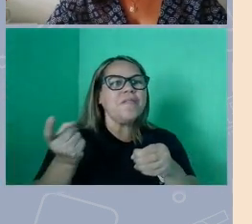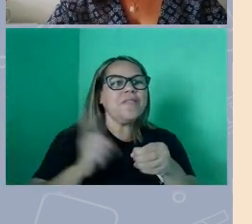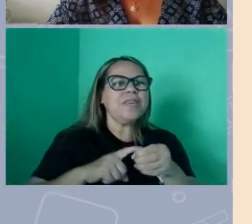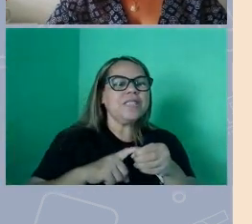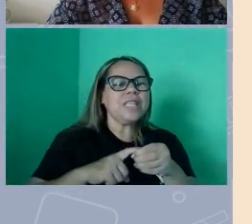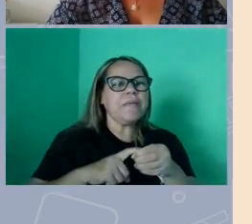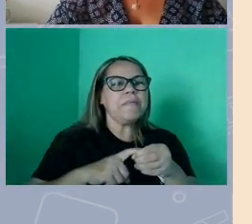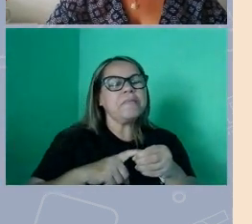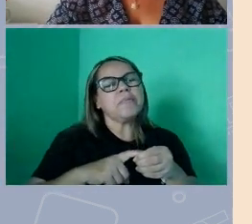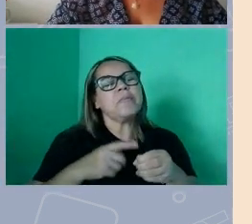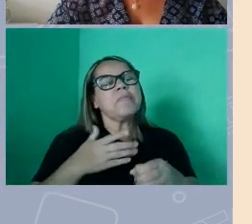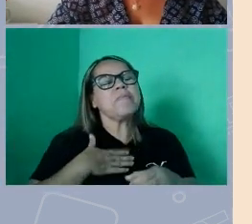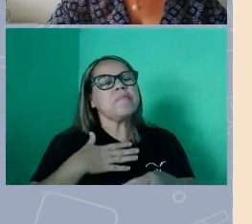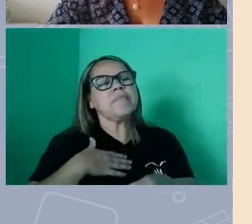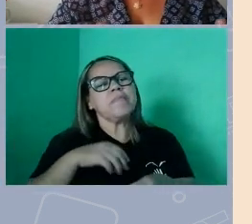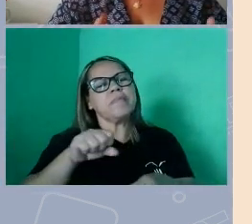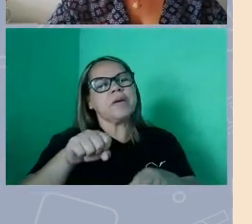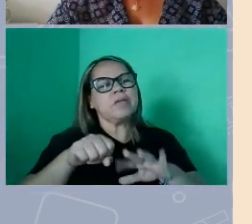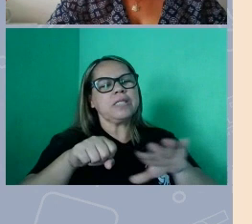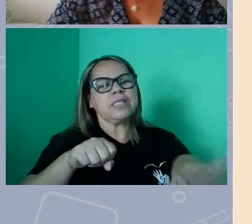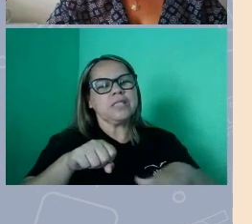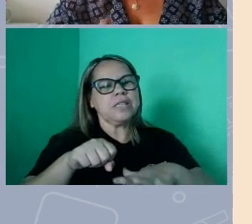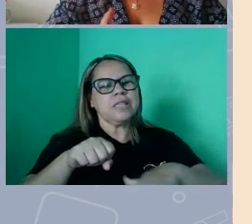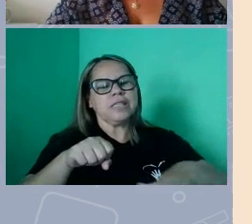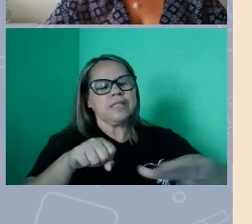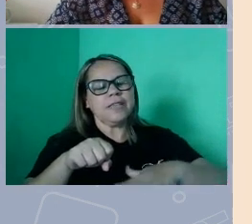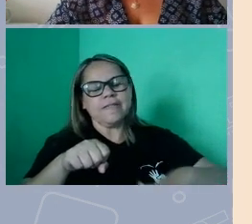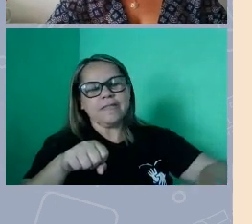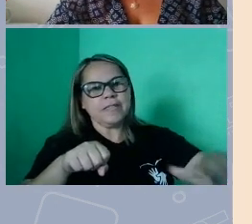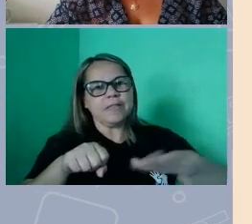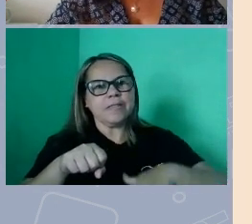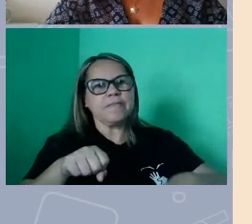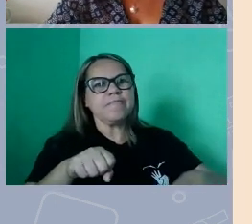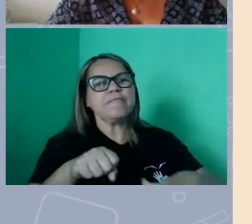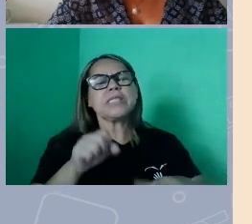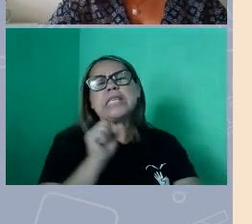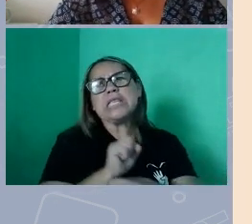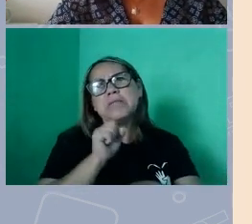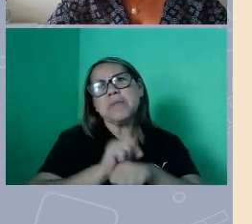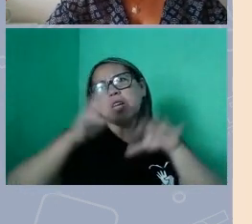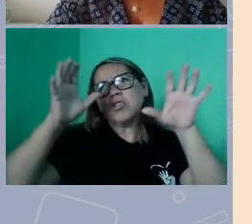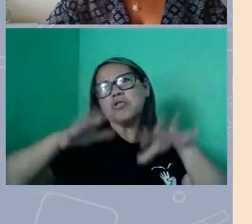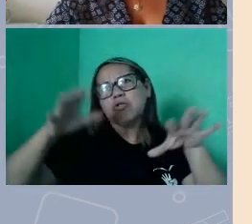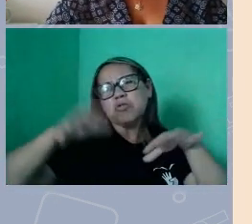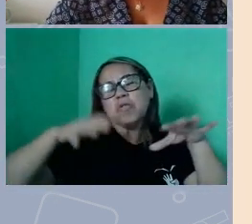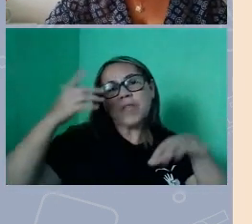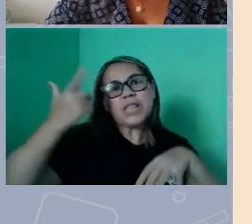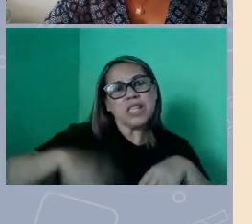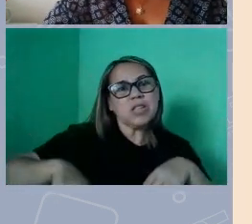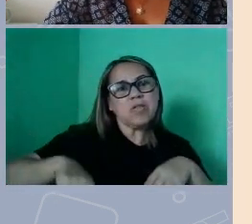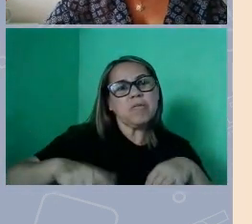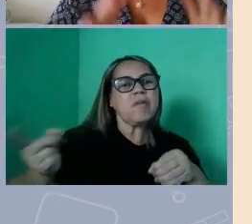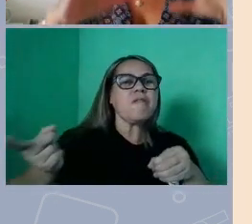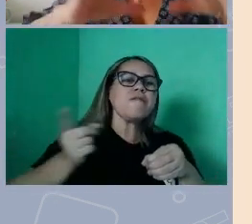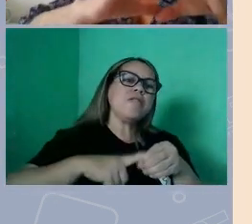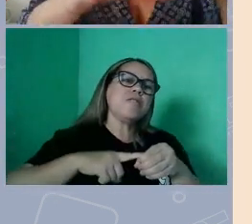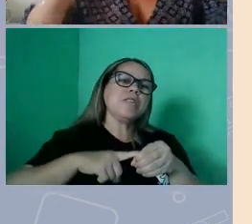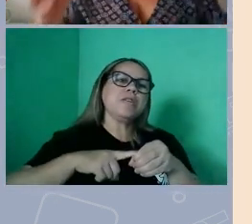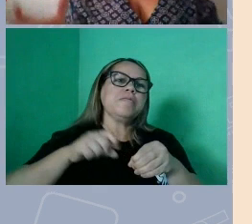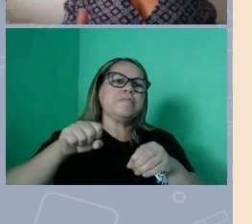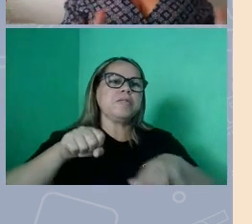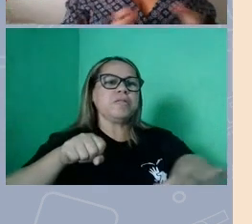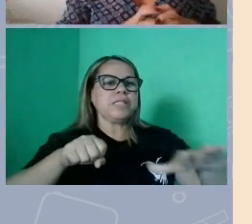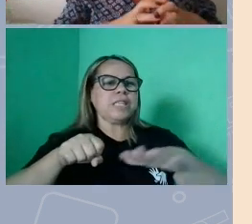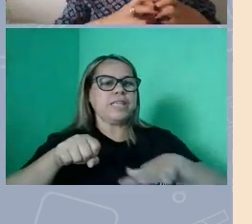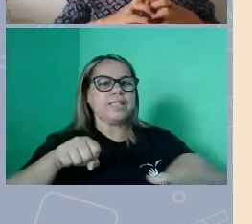o meu sertão espero a chuva cair de novo para me voltar e para o meu sertão e aí gente nesse